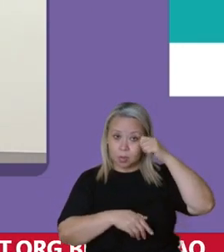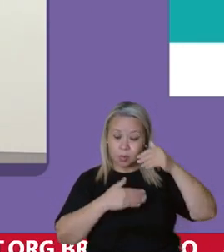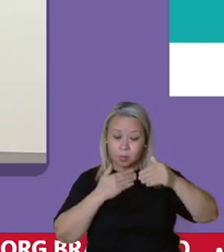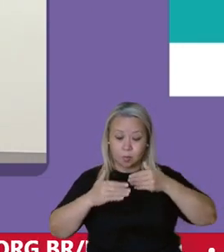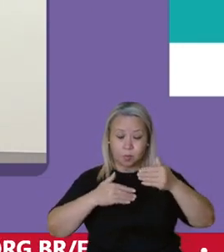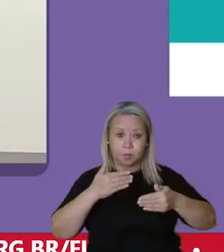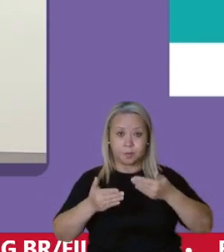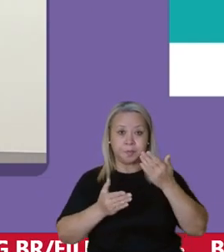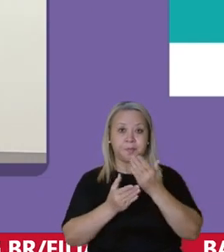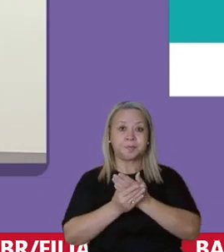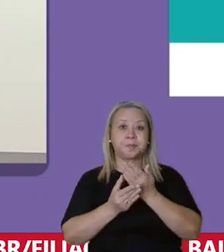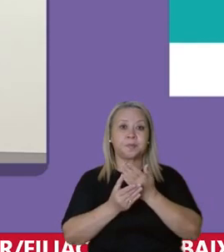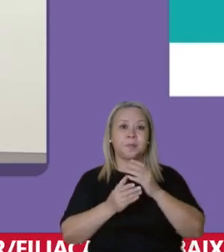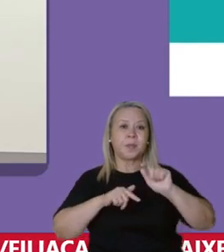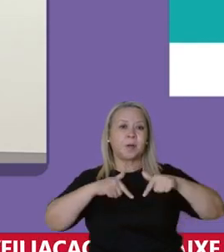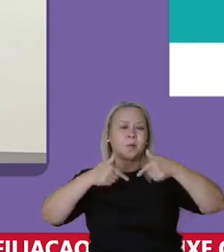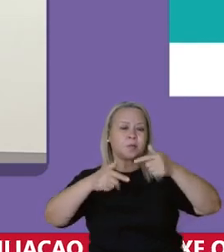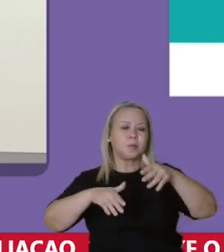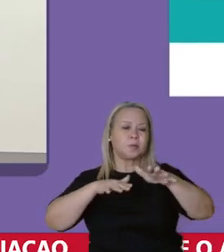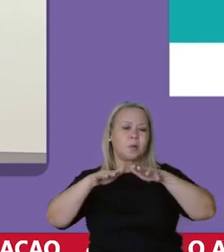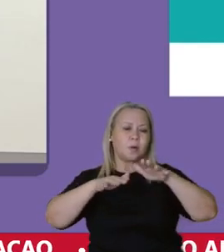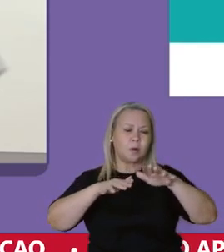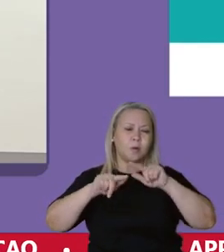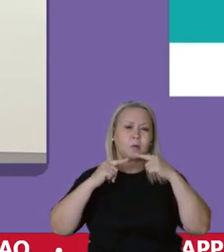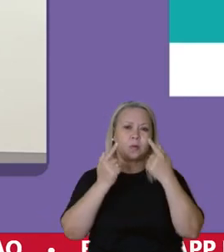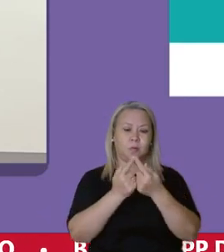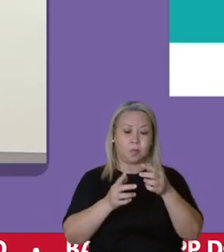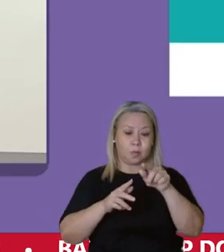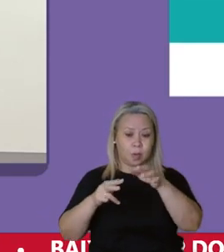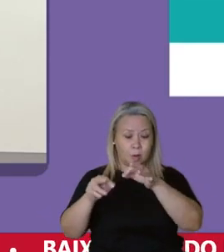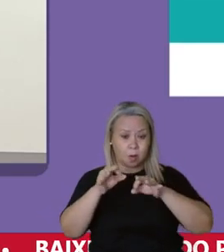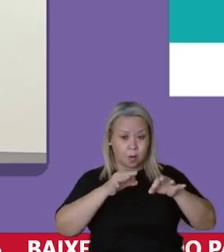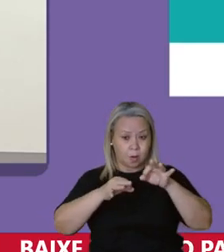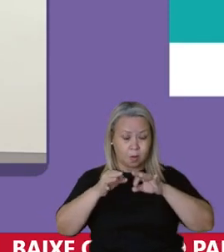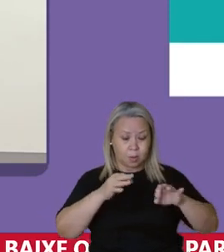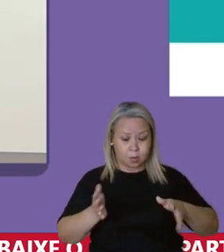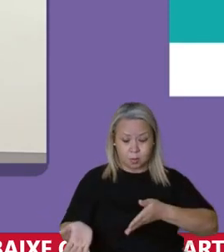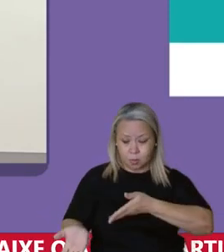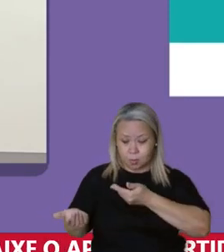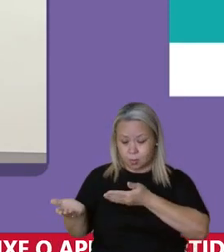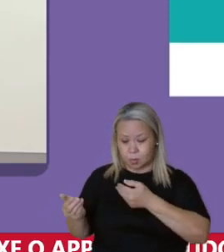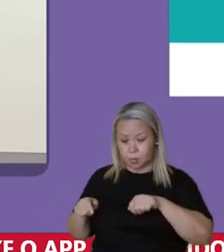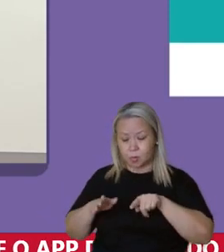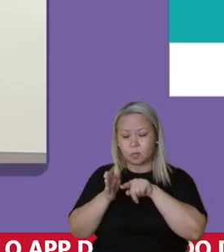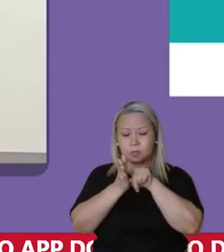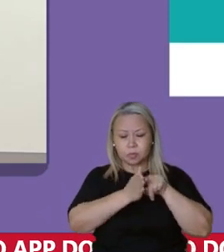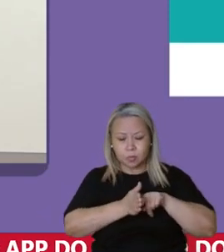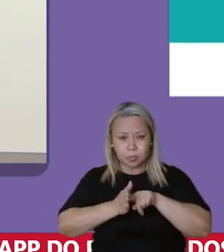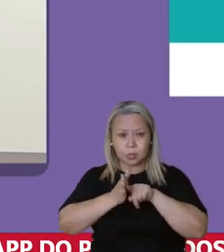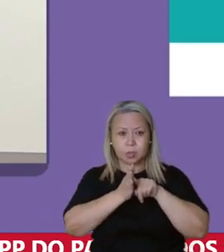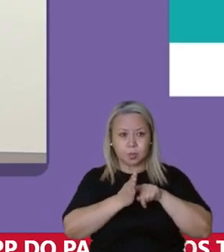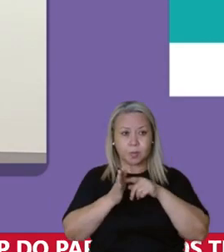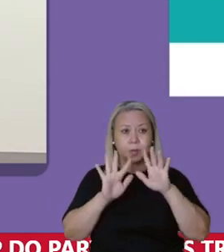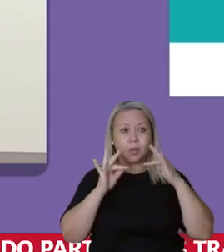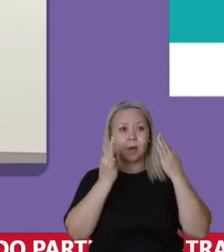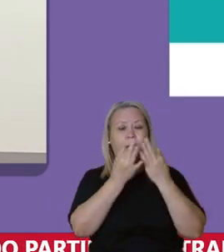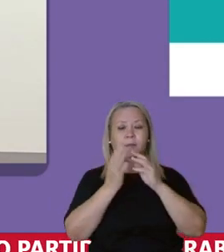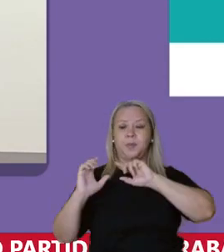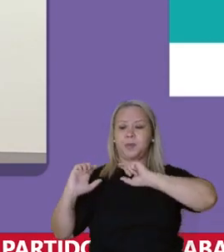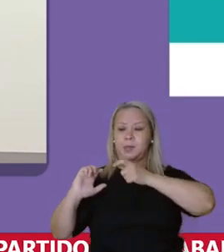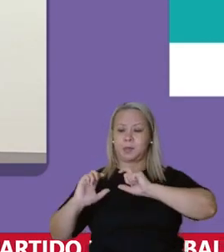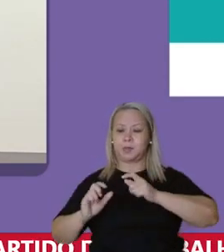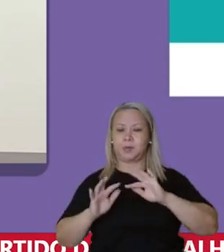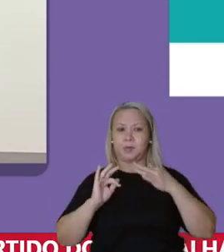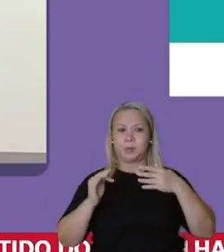processo de muita mobilização da juventude, com o questionamento da família